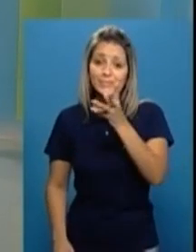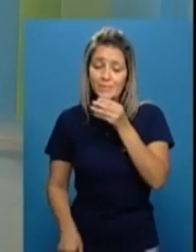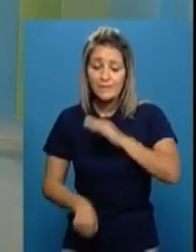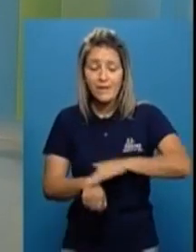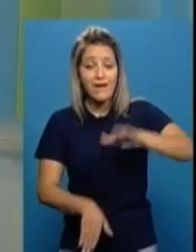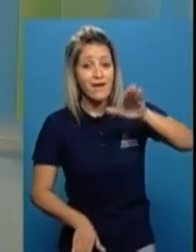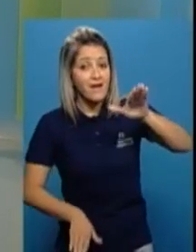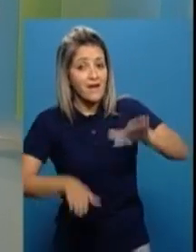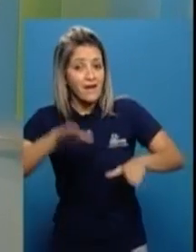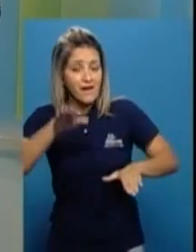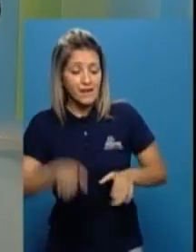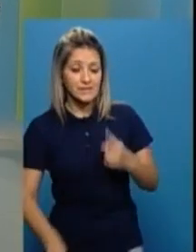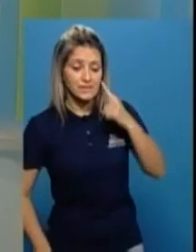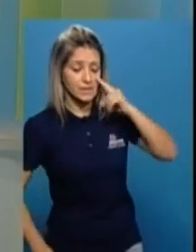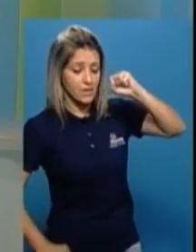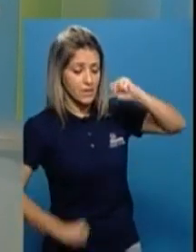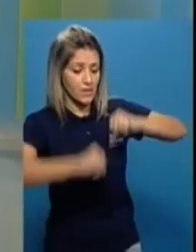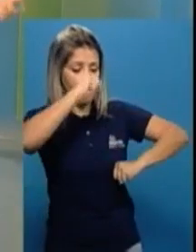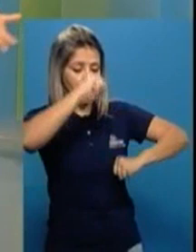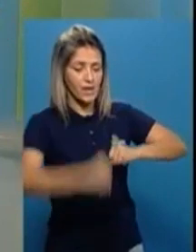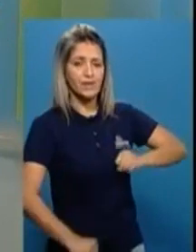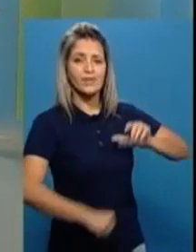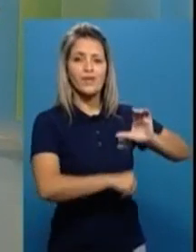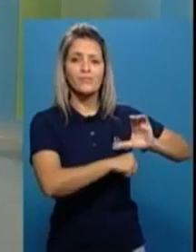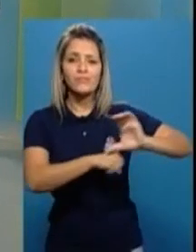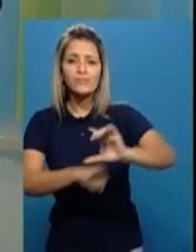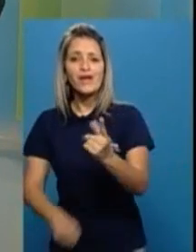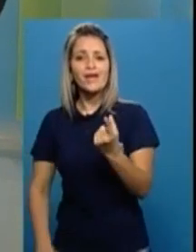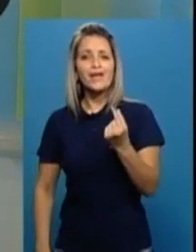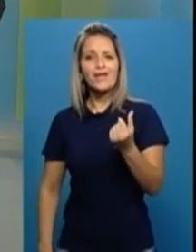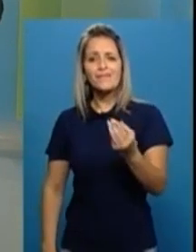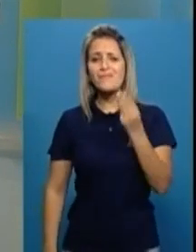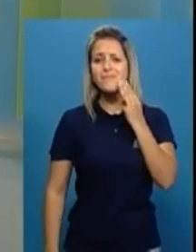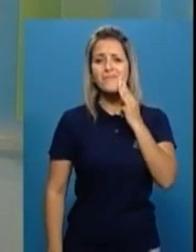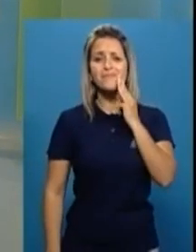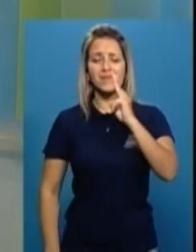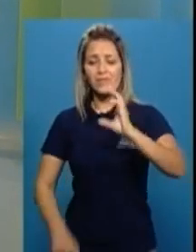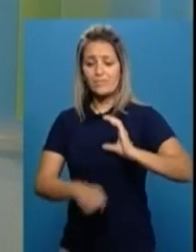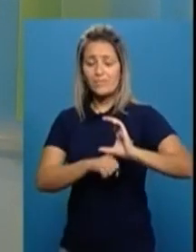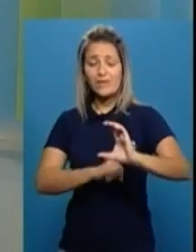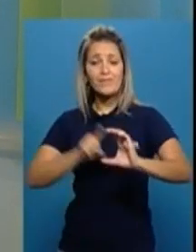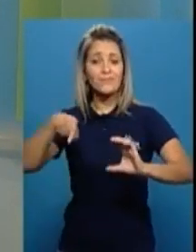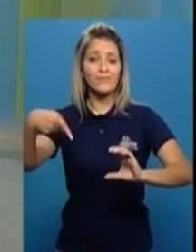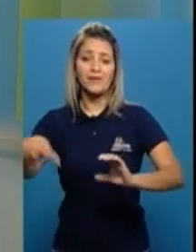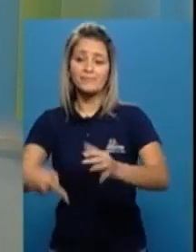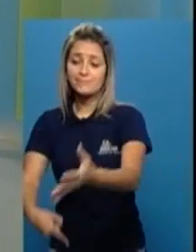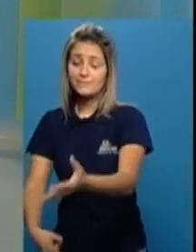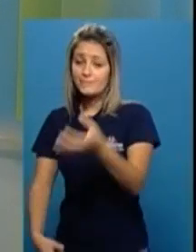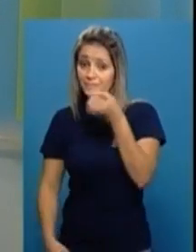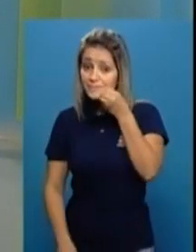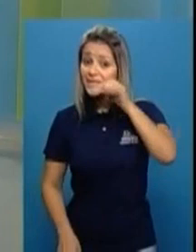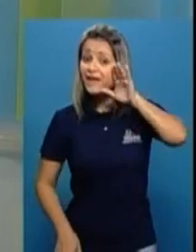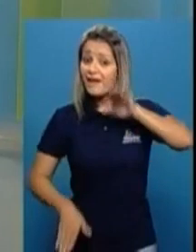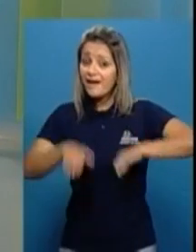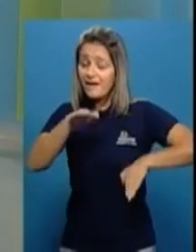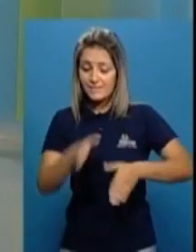Muitas vezes, uma indústria investe milhões em equipamentos para ter um retorno disso. E, em alguns casos,